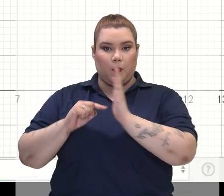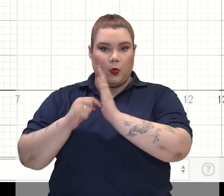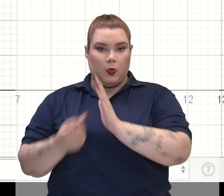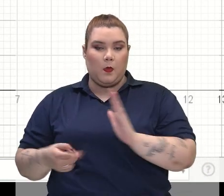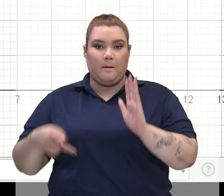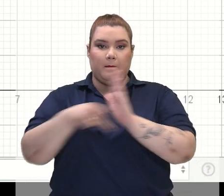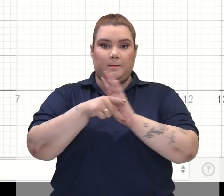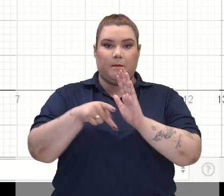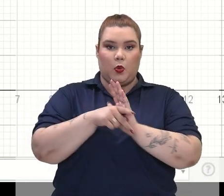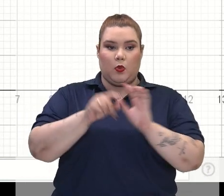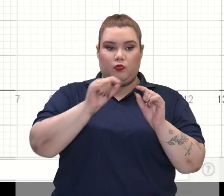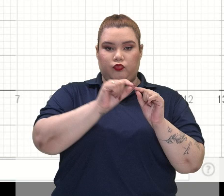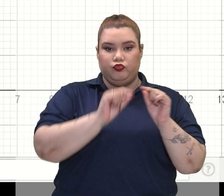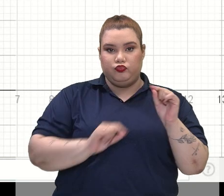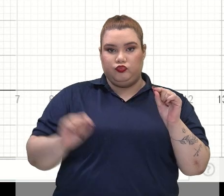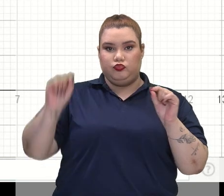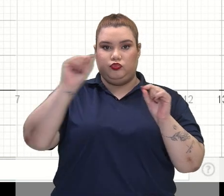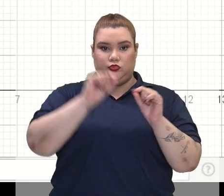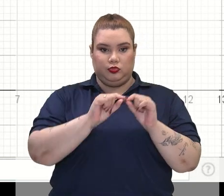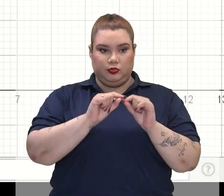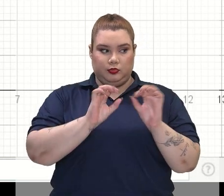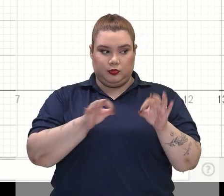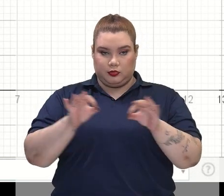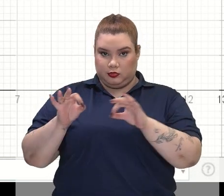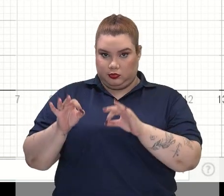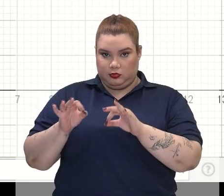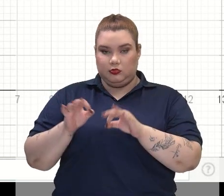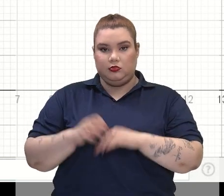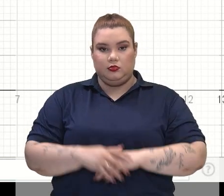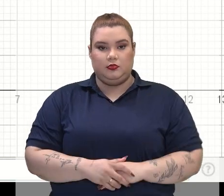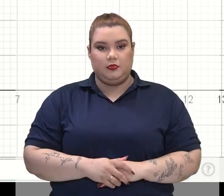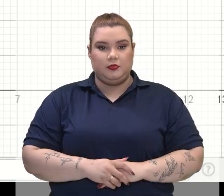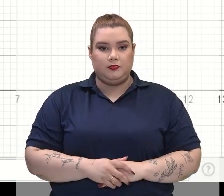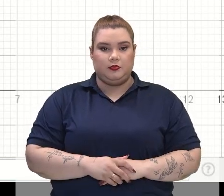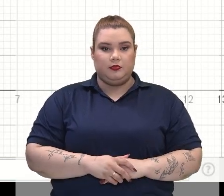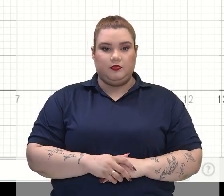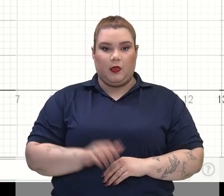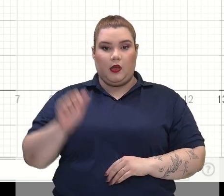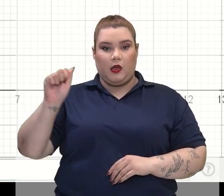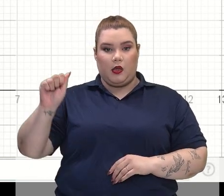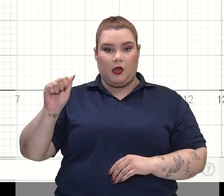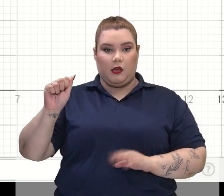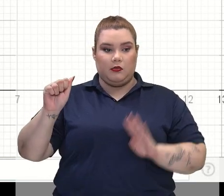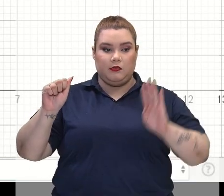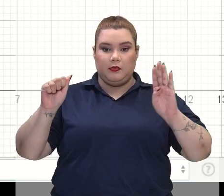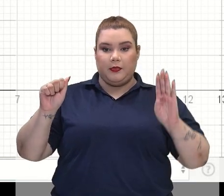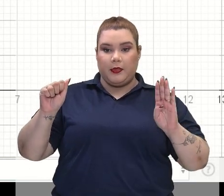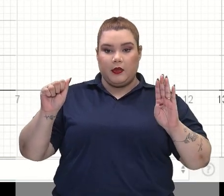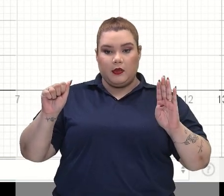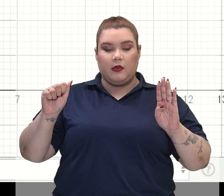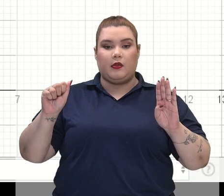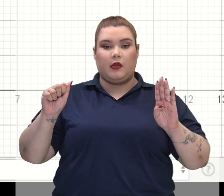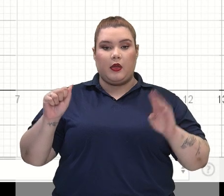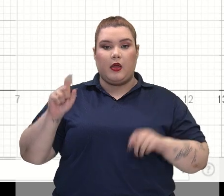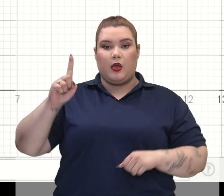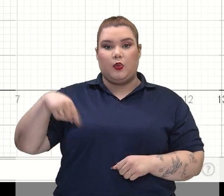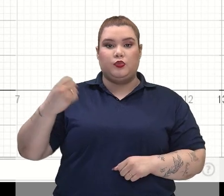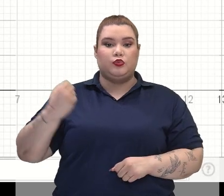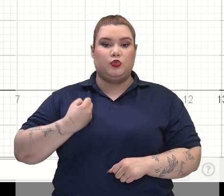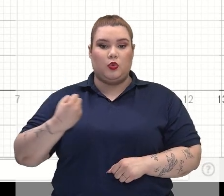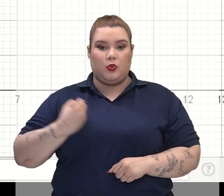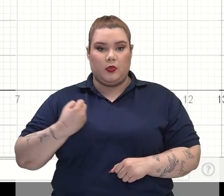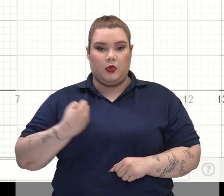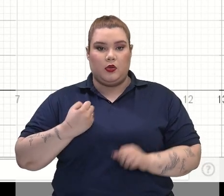pertencem à circunferência, correto? A e B são as coordenadas